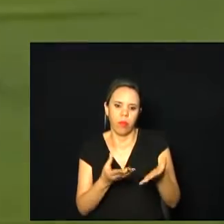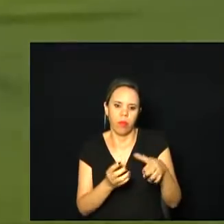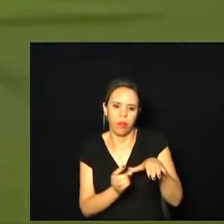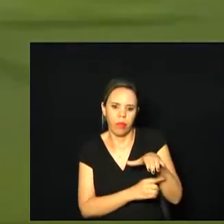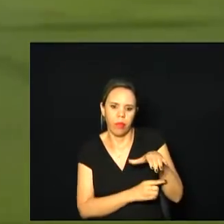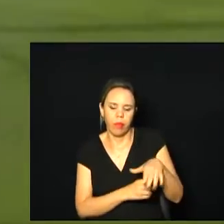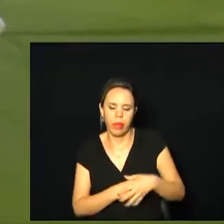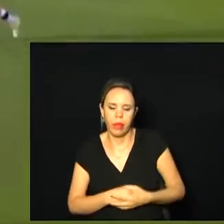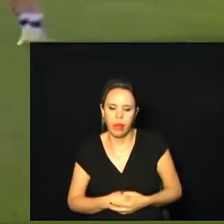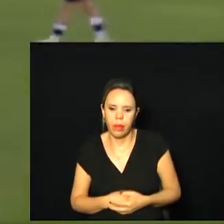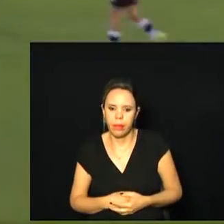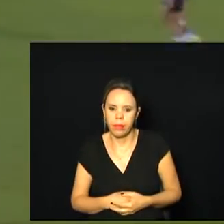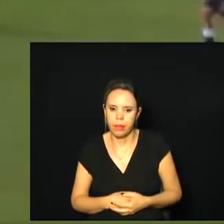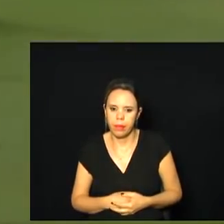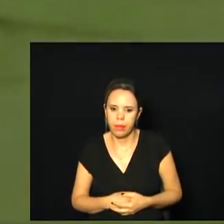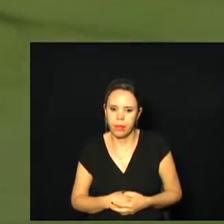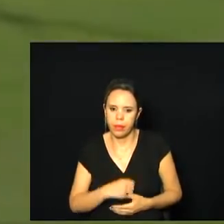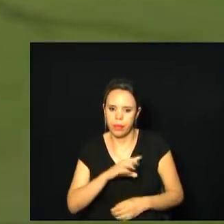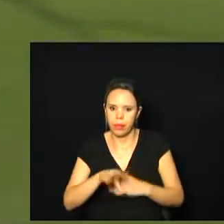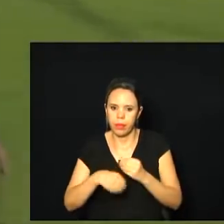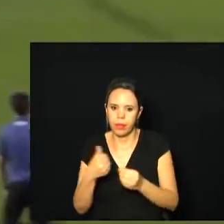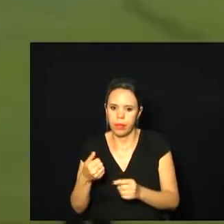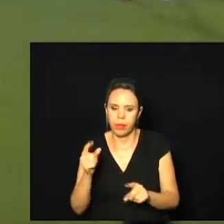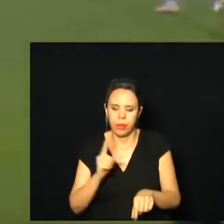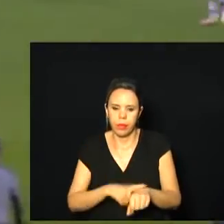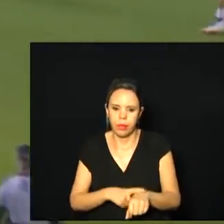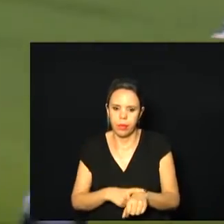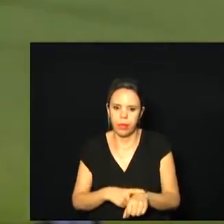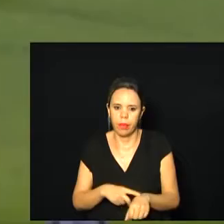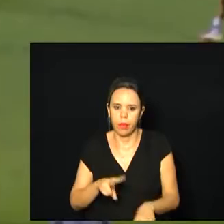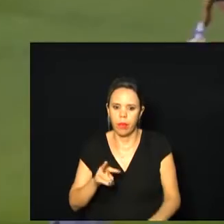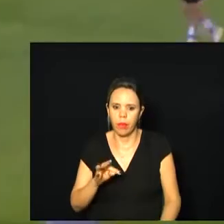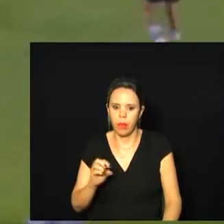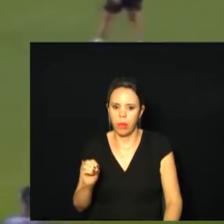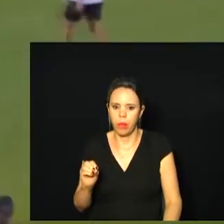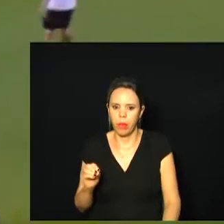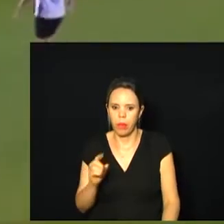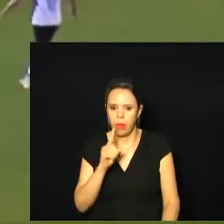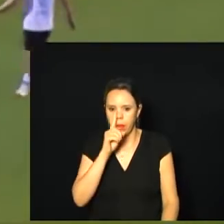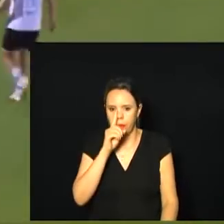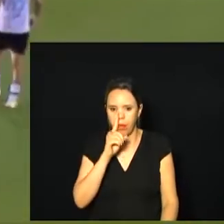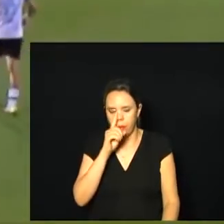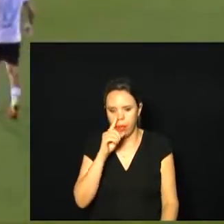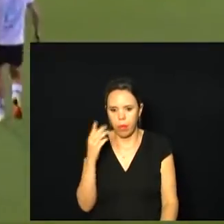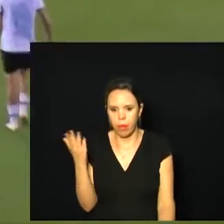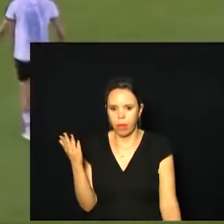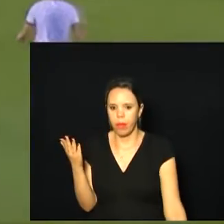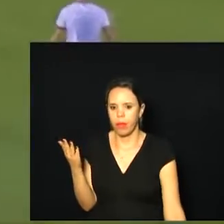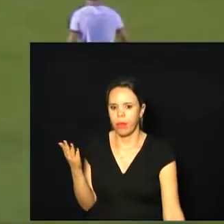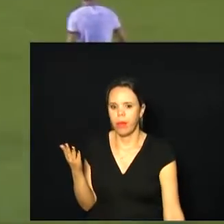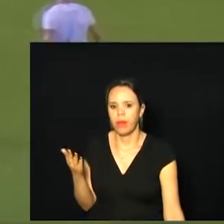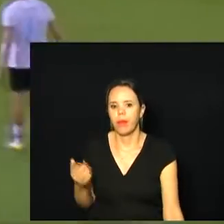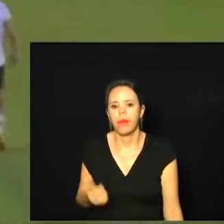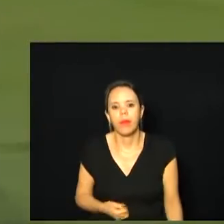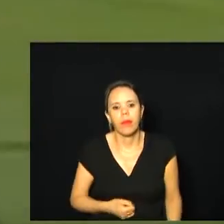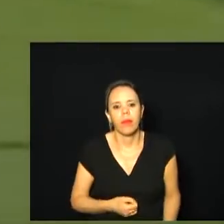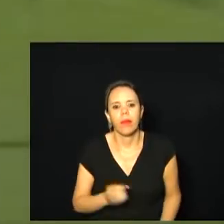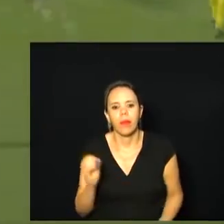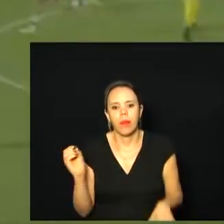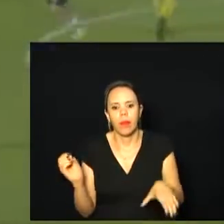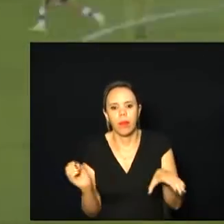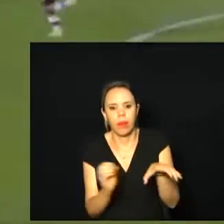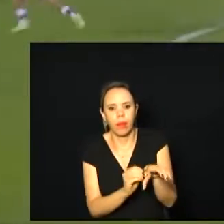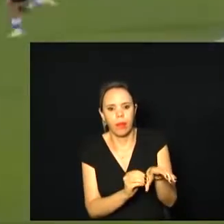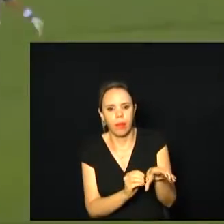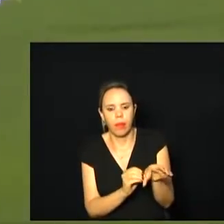gol. Somente nos acréscimos do primeiro tempo é que o Vasco chegou com perigo. Riquelme invadiu a área e acertou a